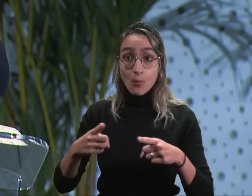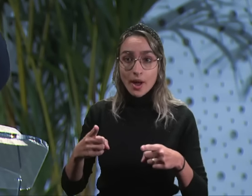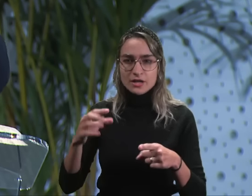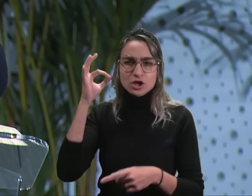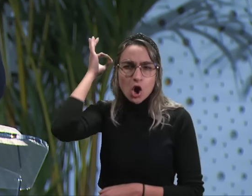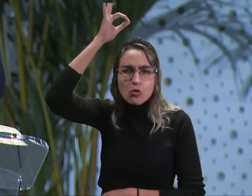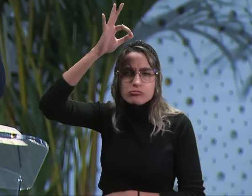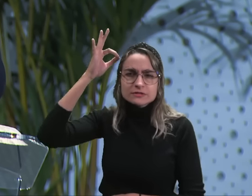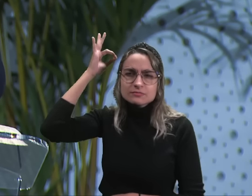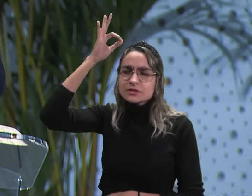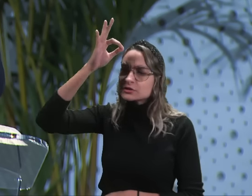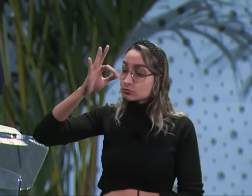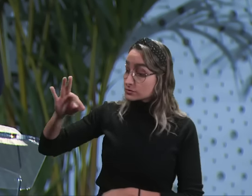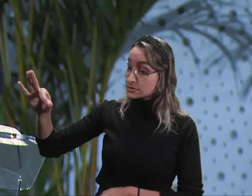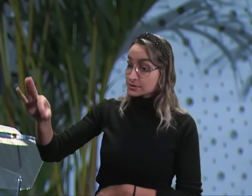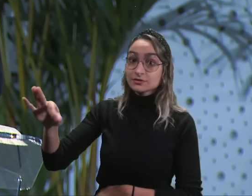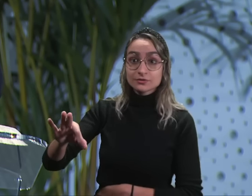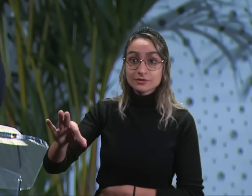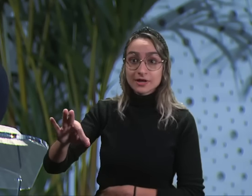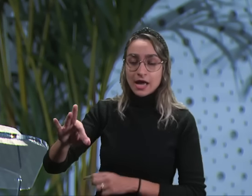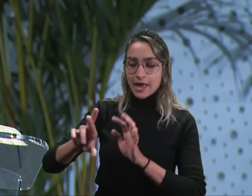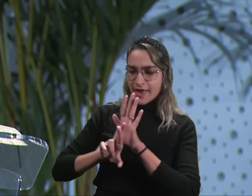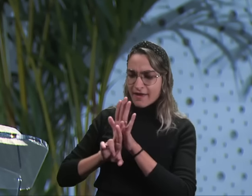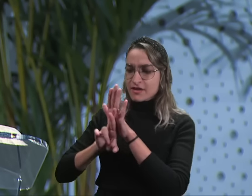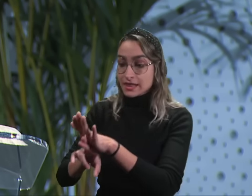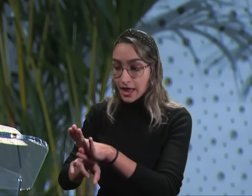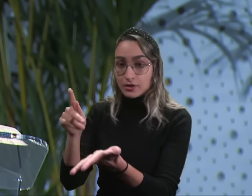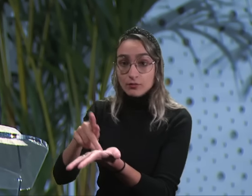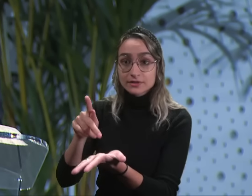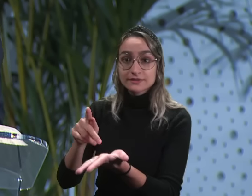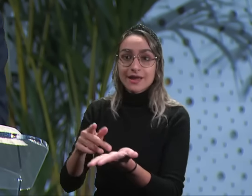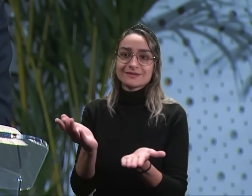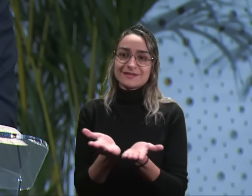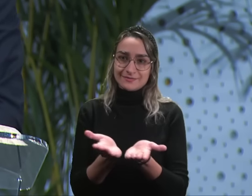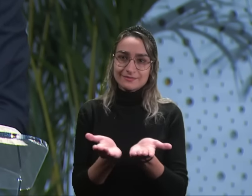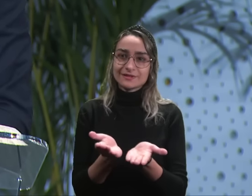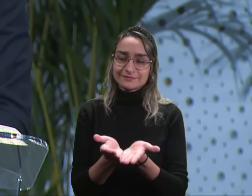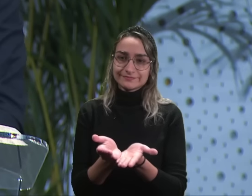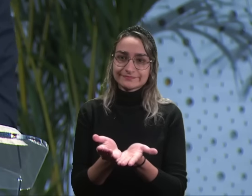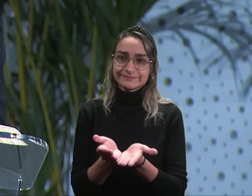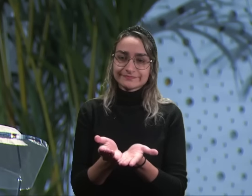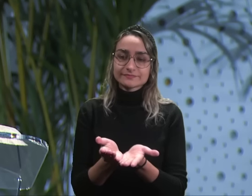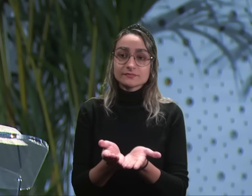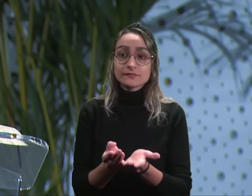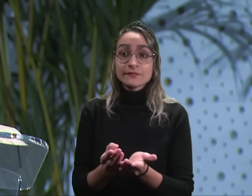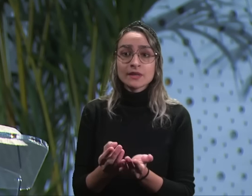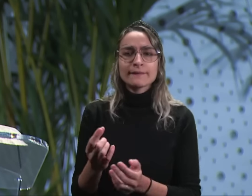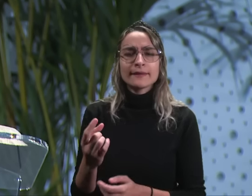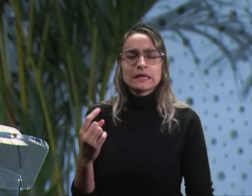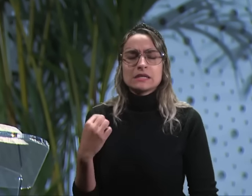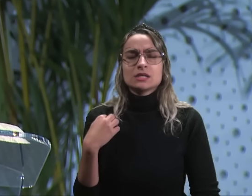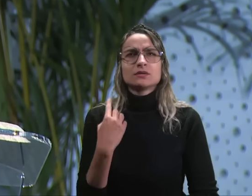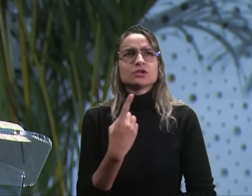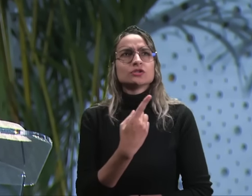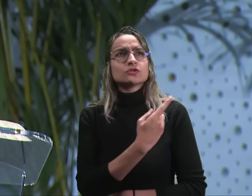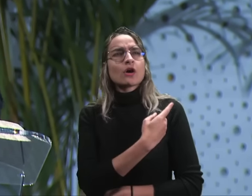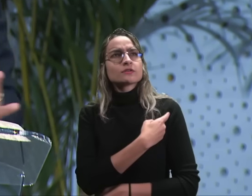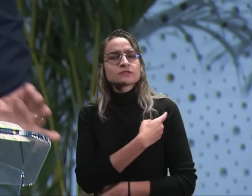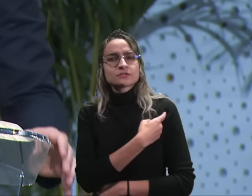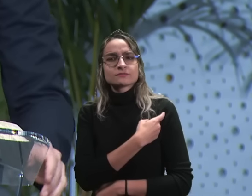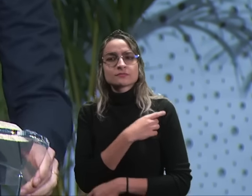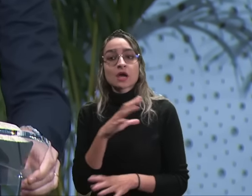verdades bíblicas em outras palavras nós chegamos à conclusão que Sem